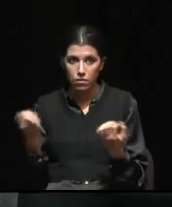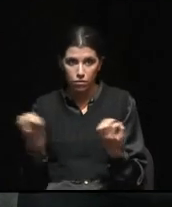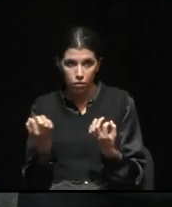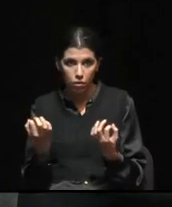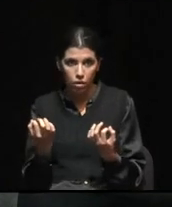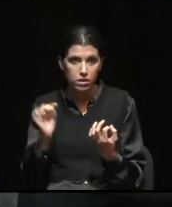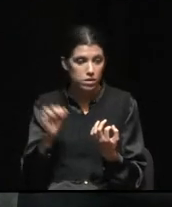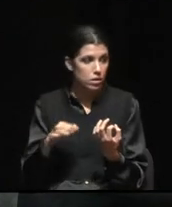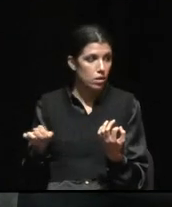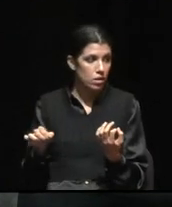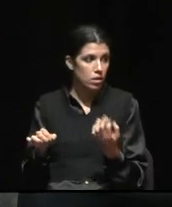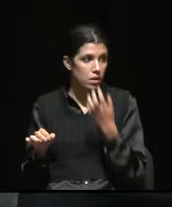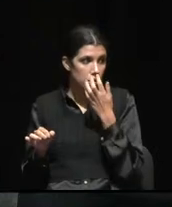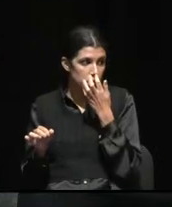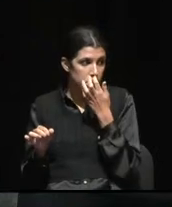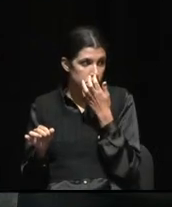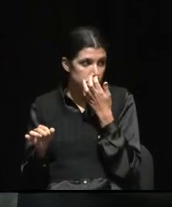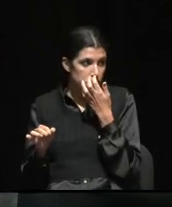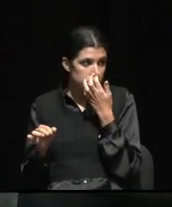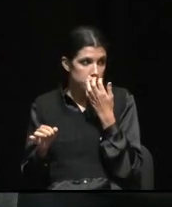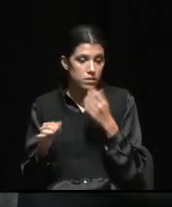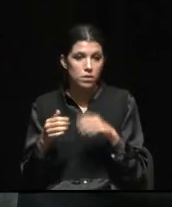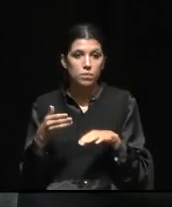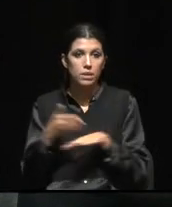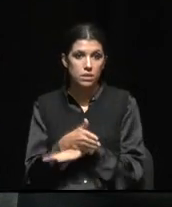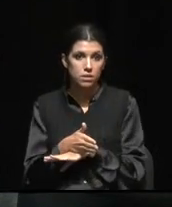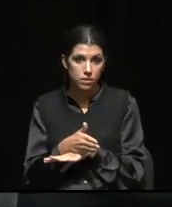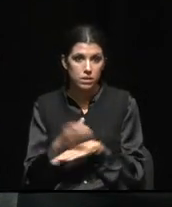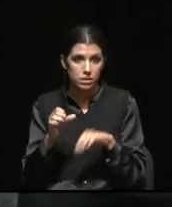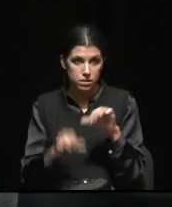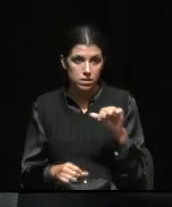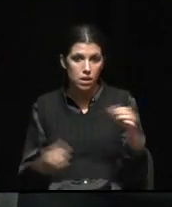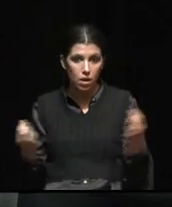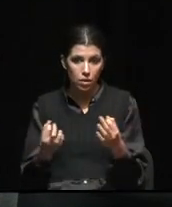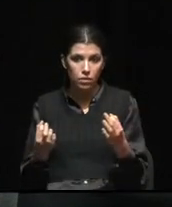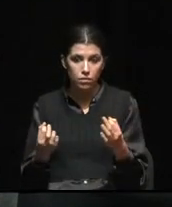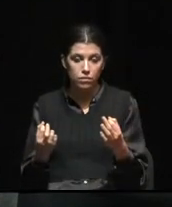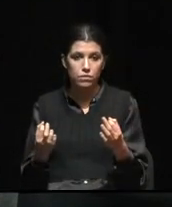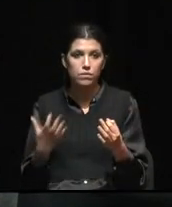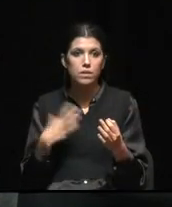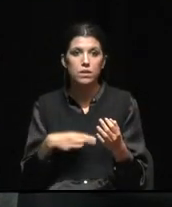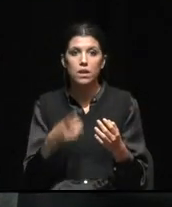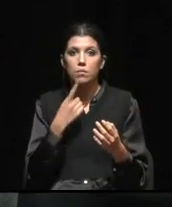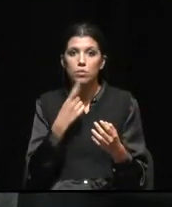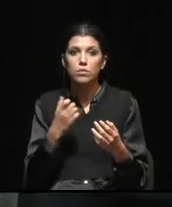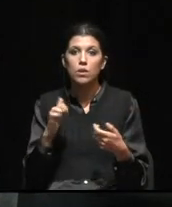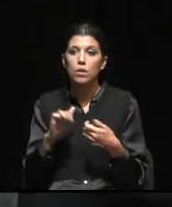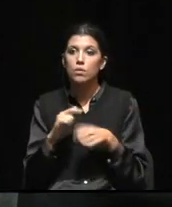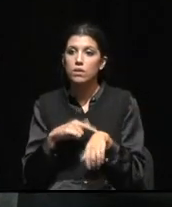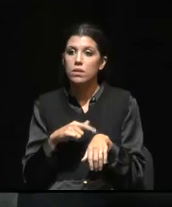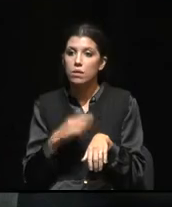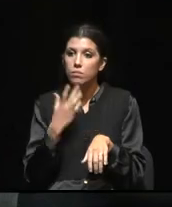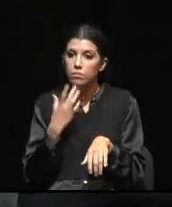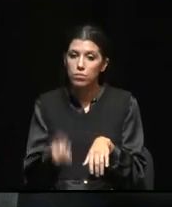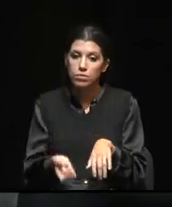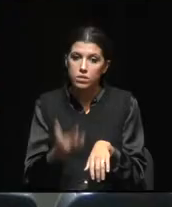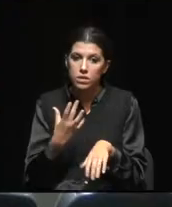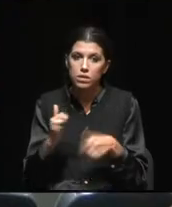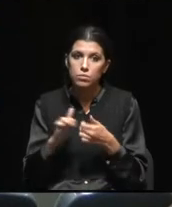encerramento que está a colocar a questão é um encerramento que é uma intervenção e portanto a questão era qual é o problema da cedência de